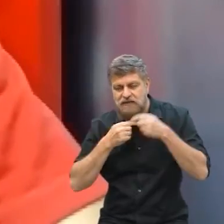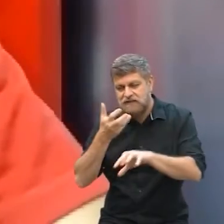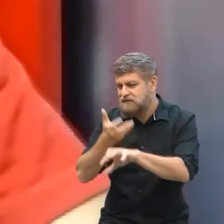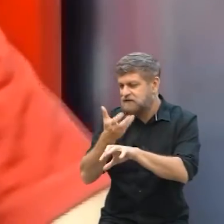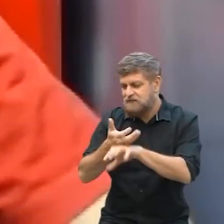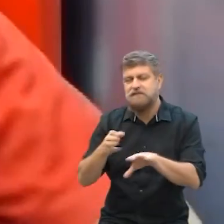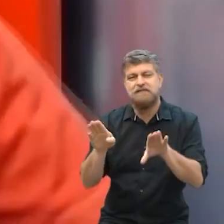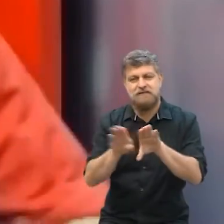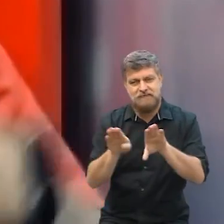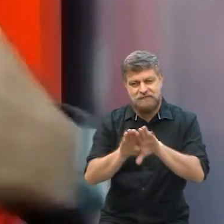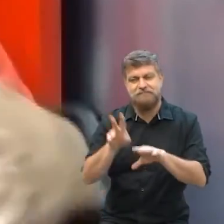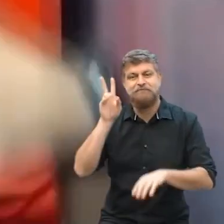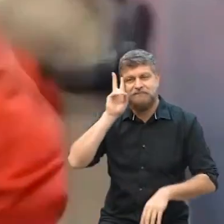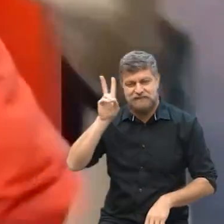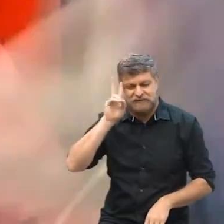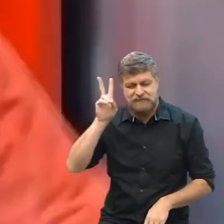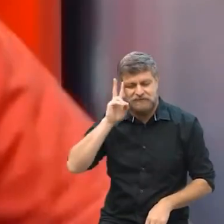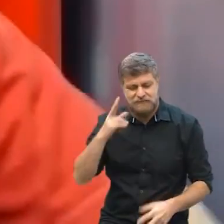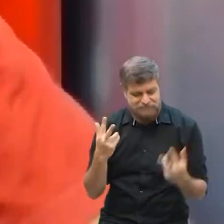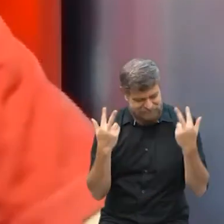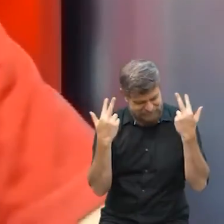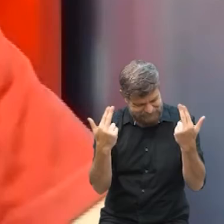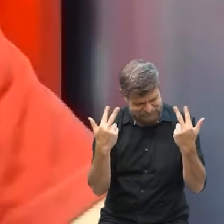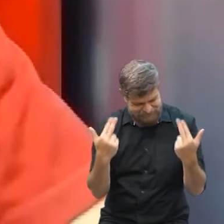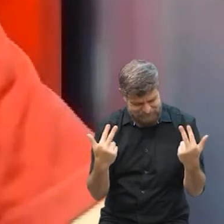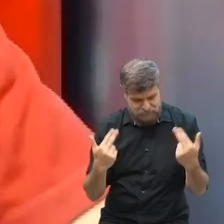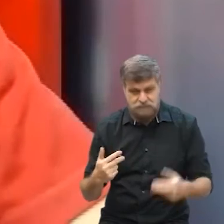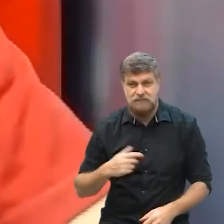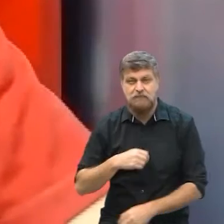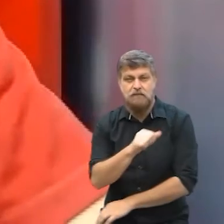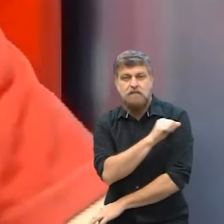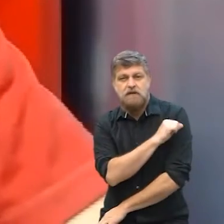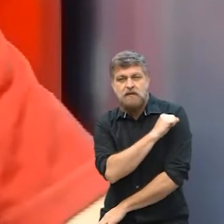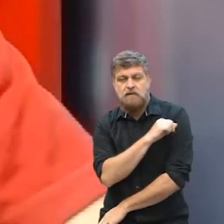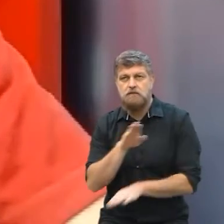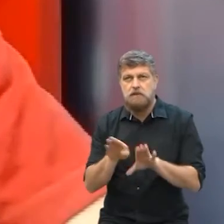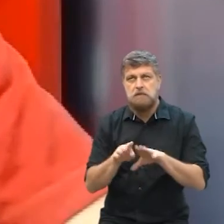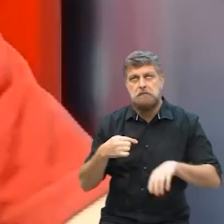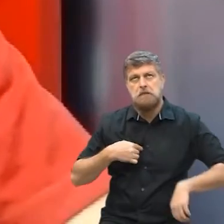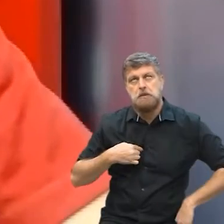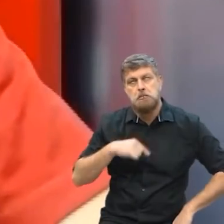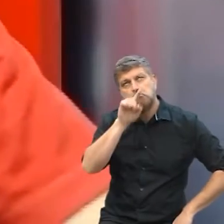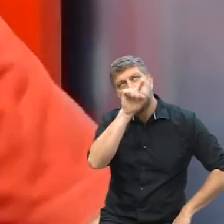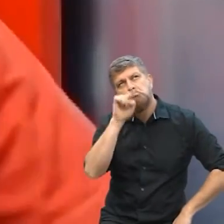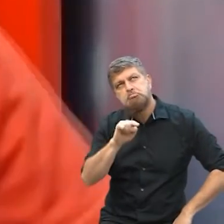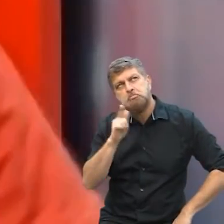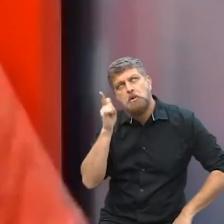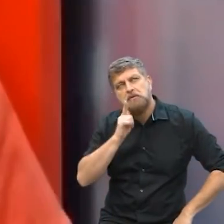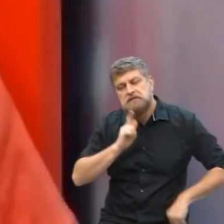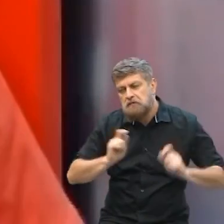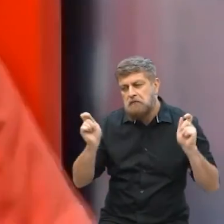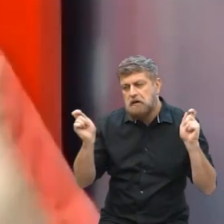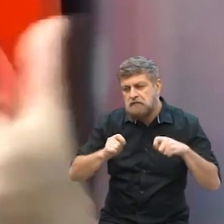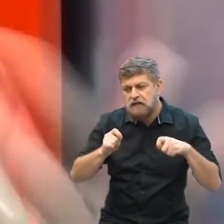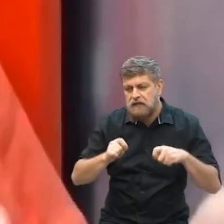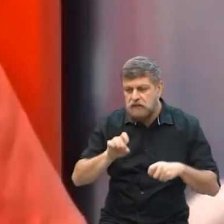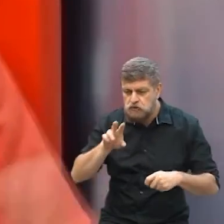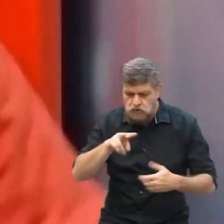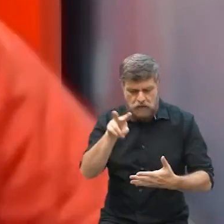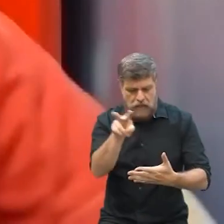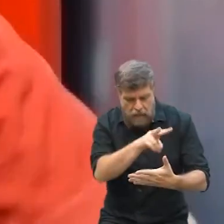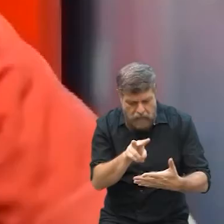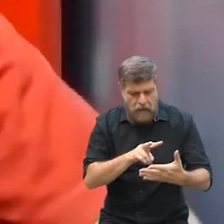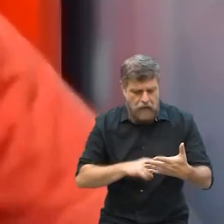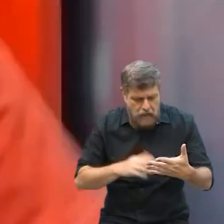de História, né? Muitos alunos ainda com aquela concepção de será que eu consigo, se eu apenas